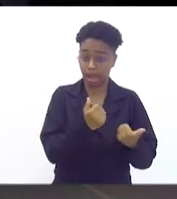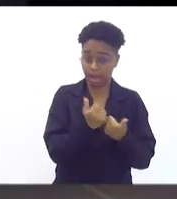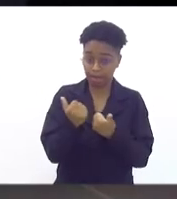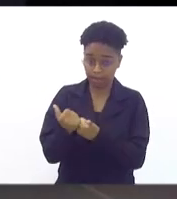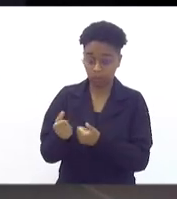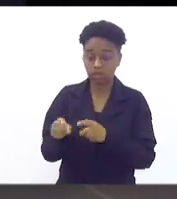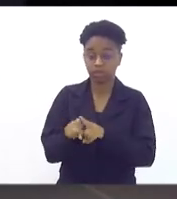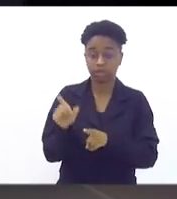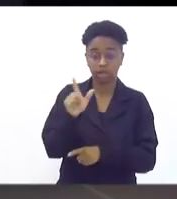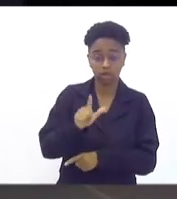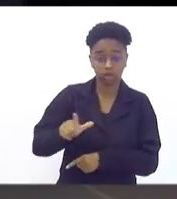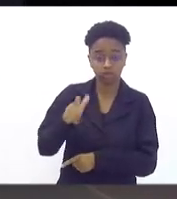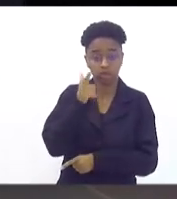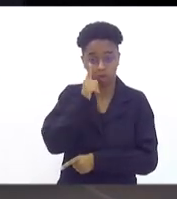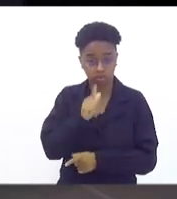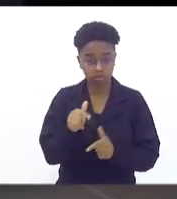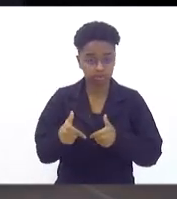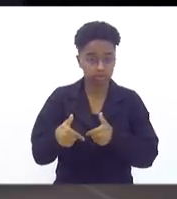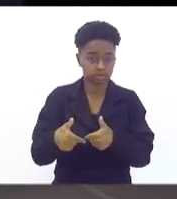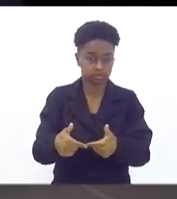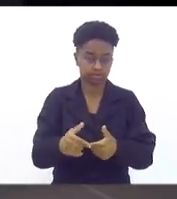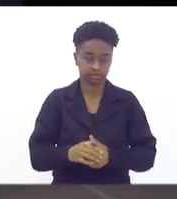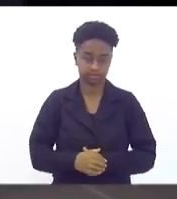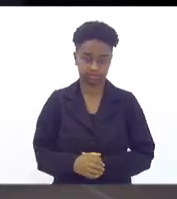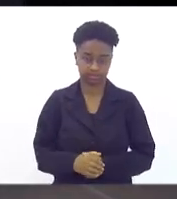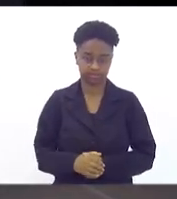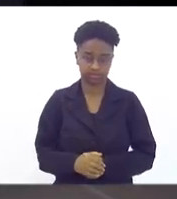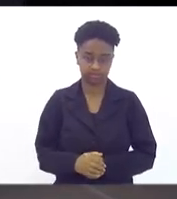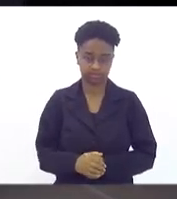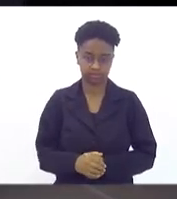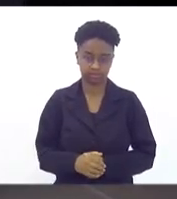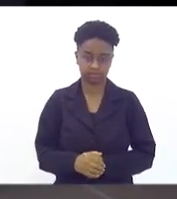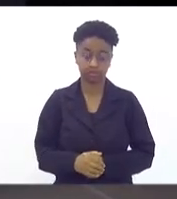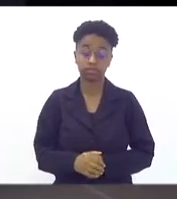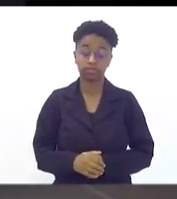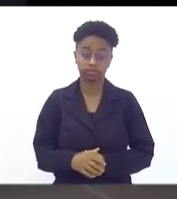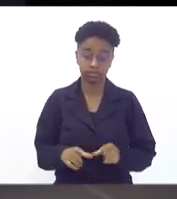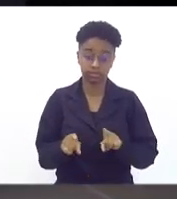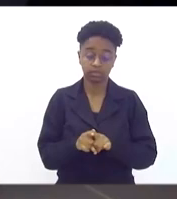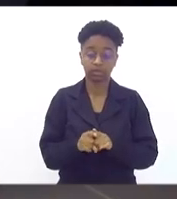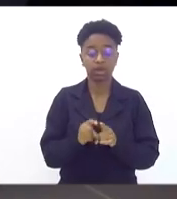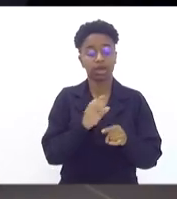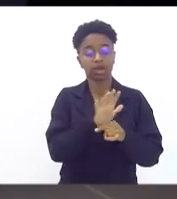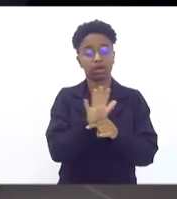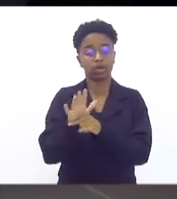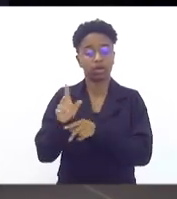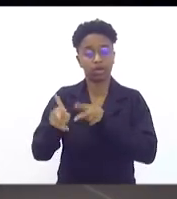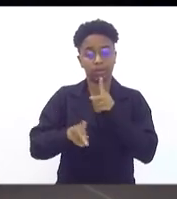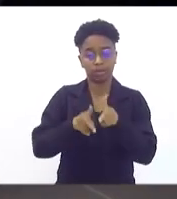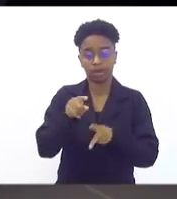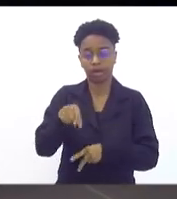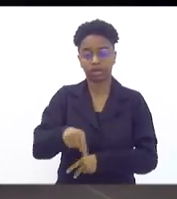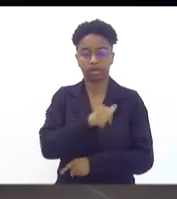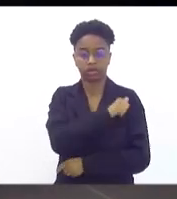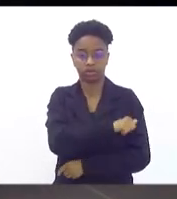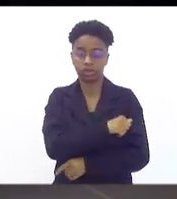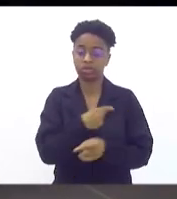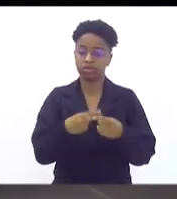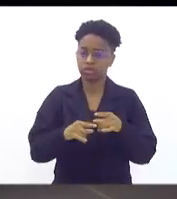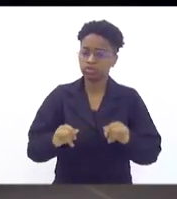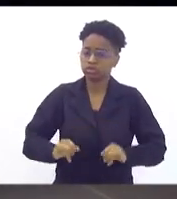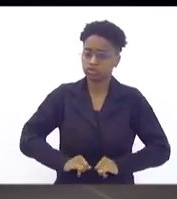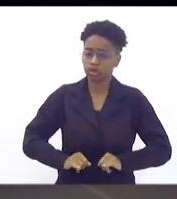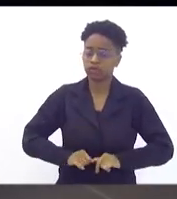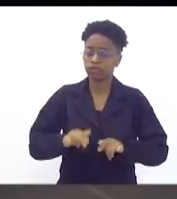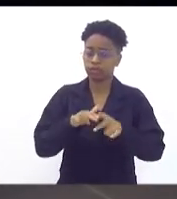parada e a logística necessária para poder desempenhar a função e servir essa nossa do Rio de Janeiro que tem sofrido muito